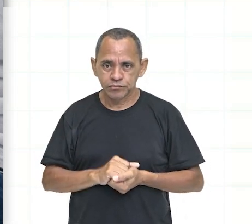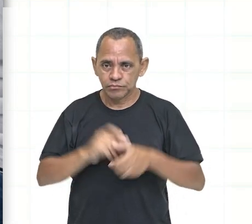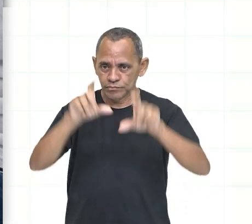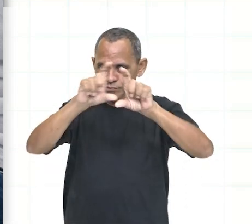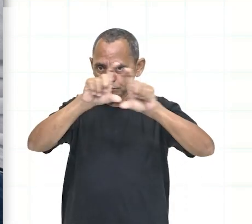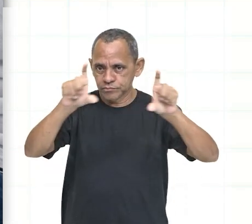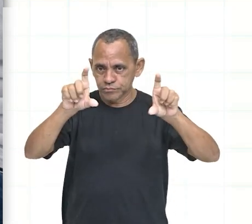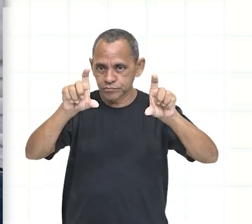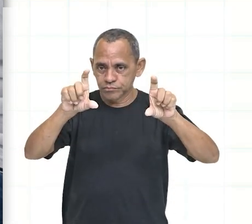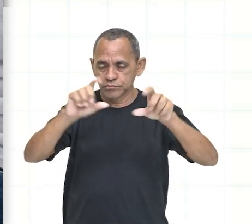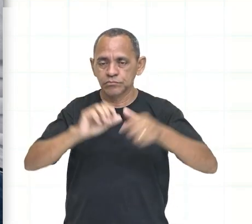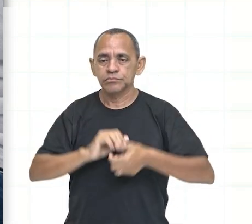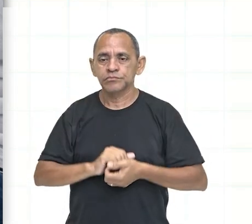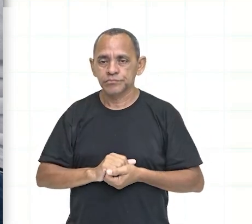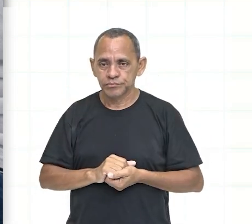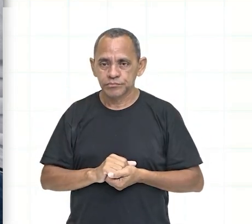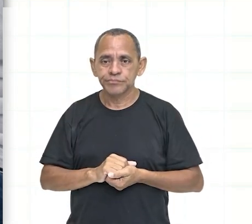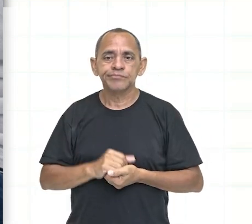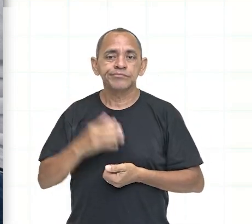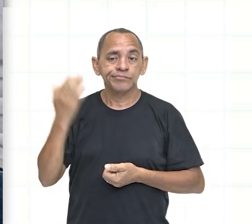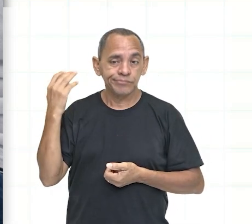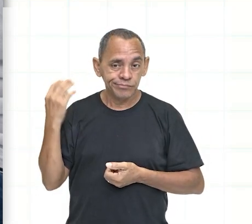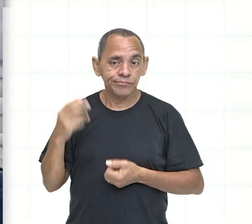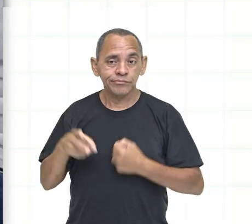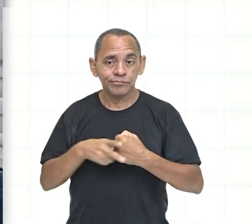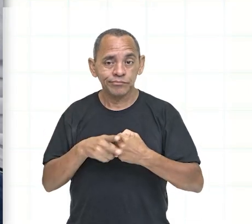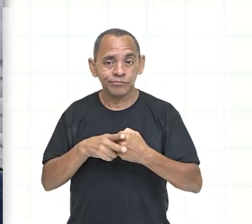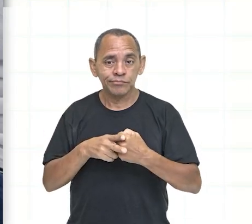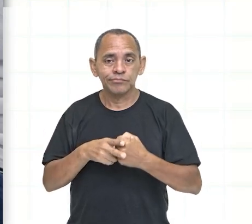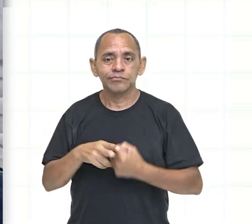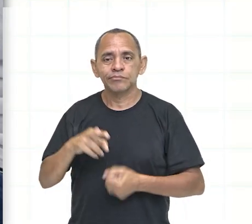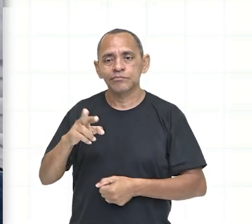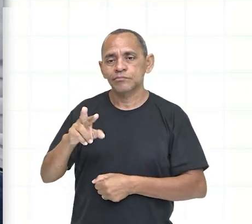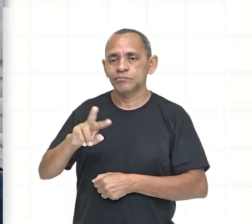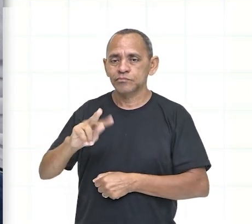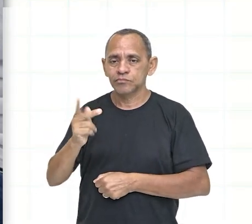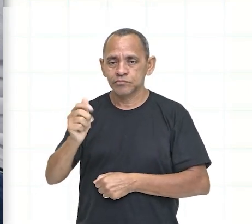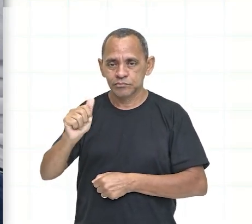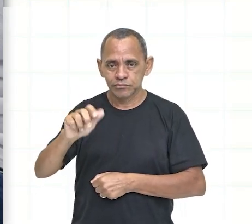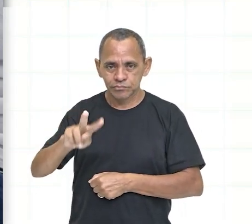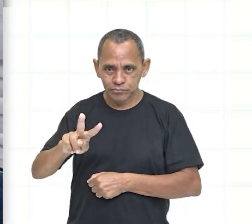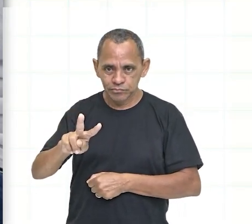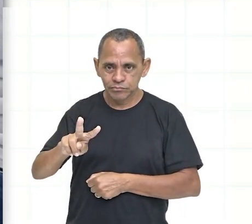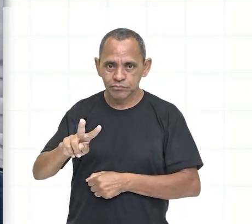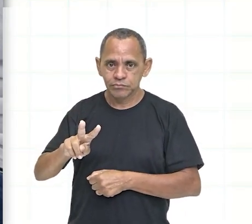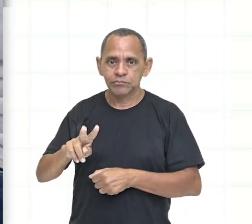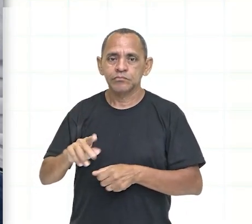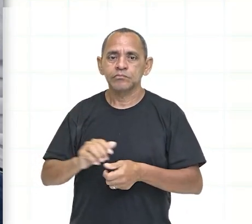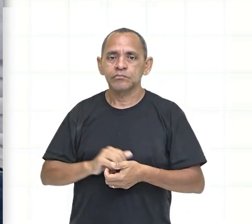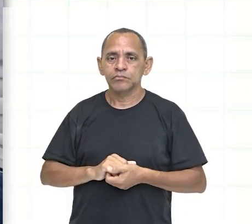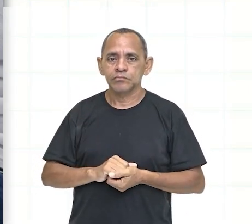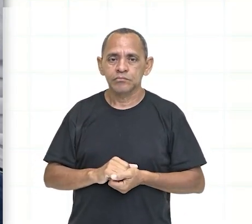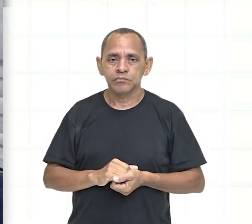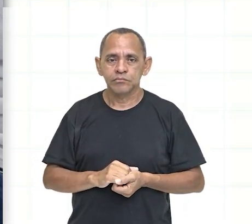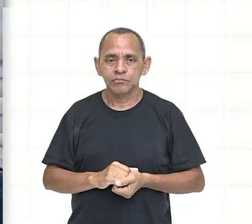oração condicional, ela está no passado, o verbo have no passado, tá? Ele é o passado do verbo have.